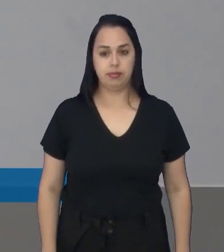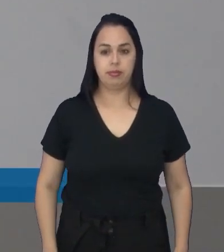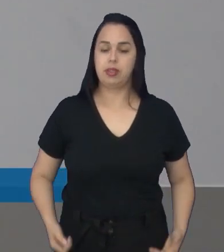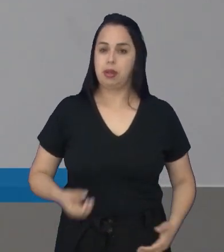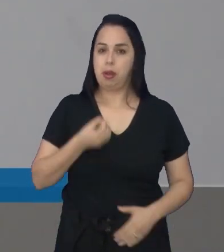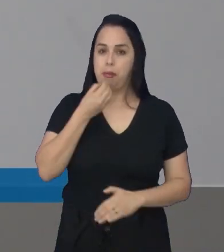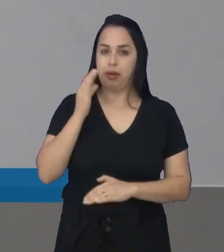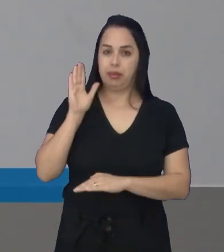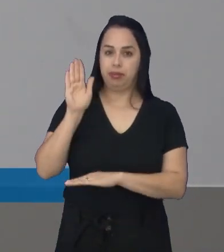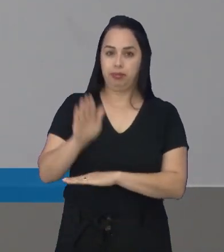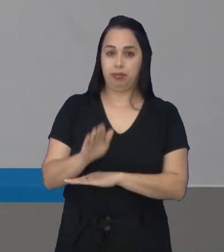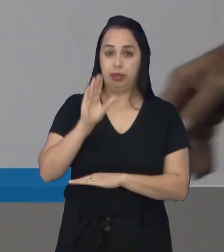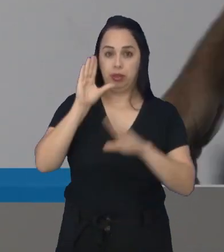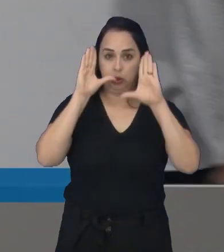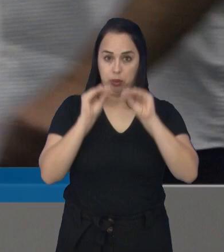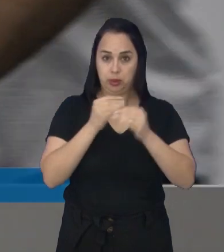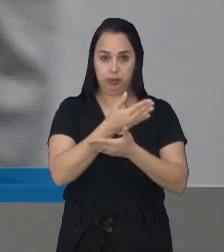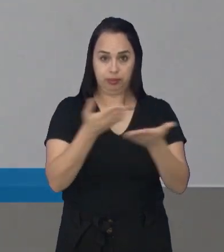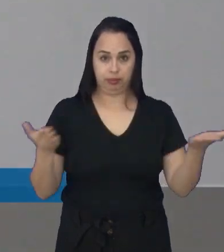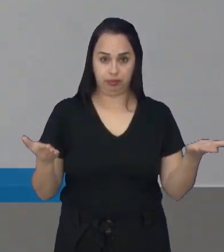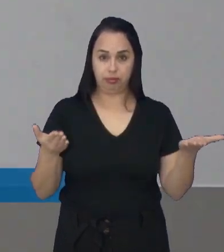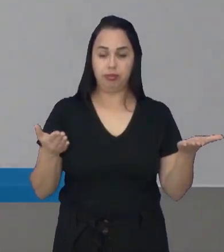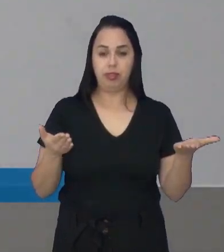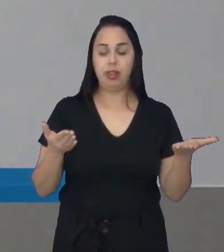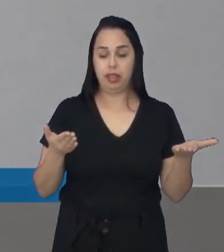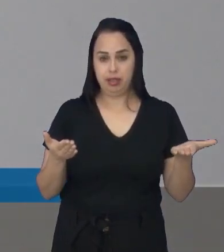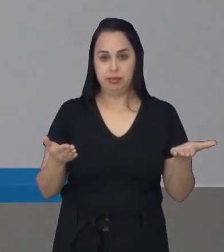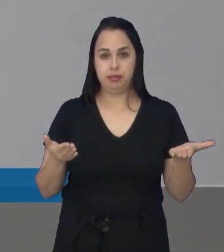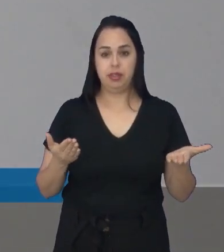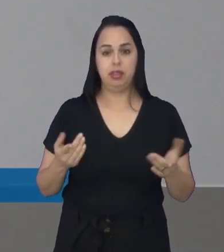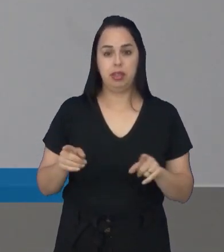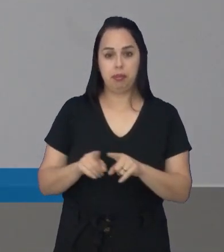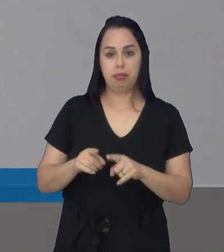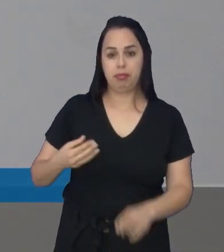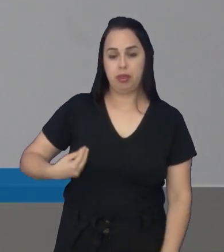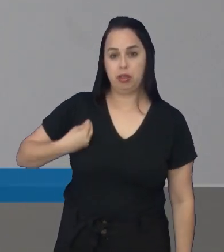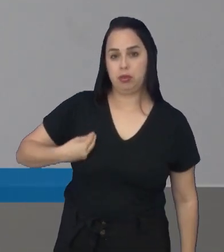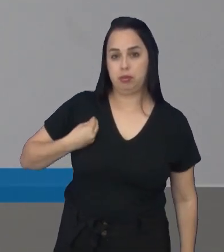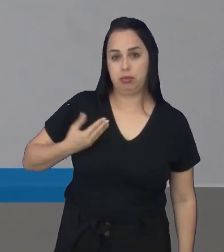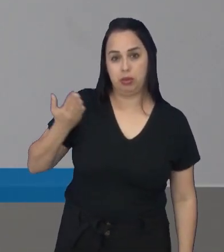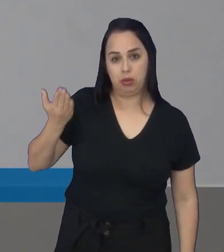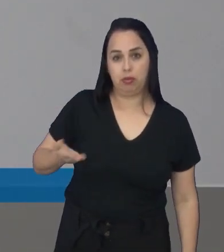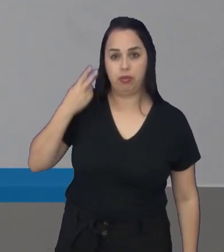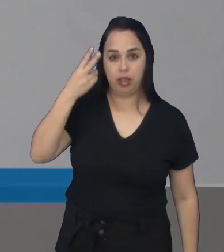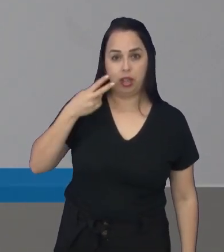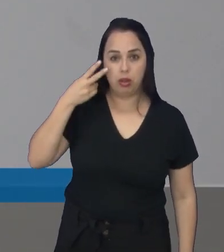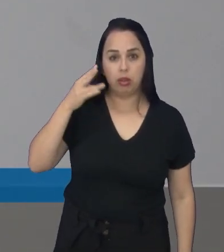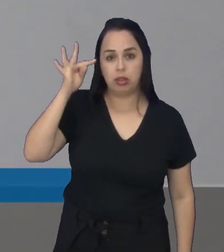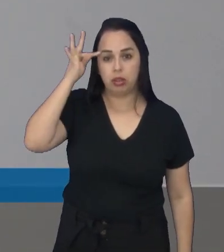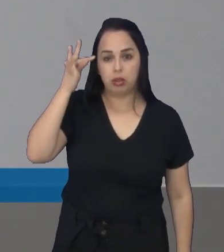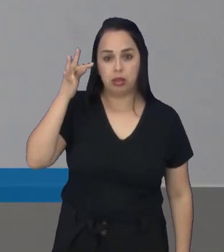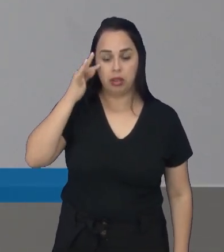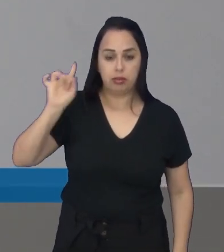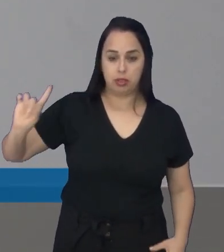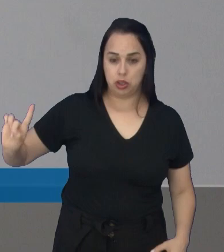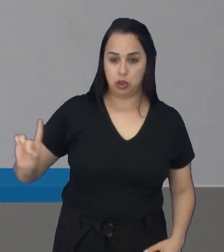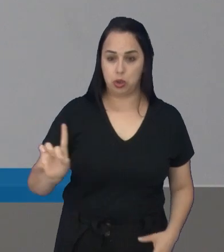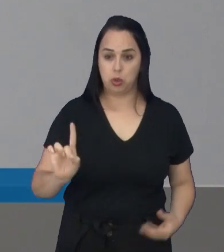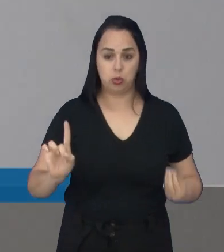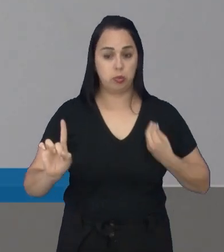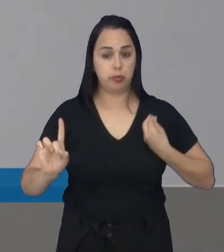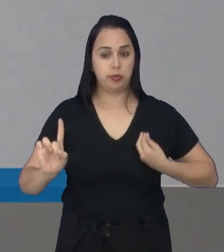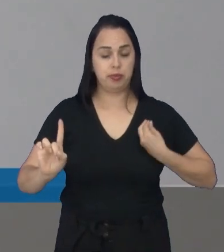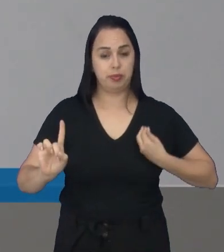Boa noite a todos a presença do vereador Tomás Henrique que acaba de chegar